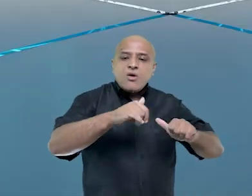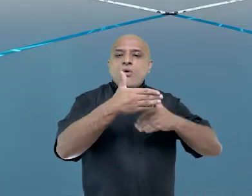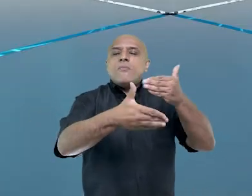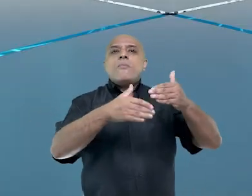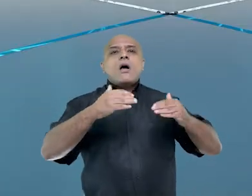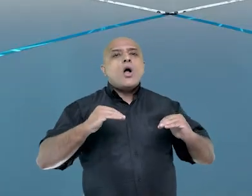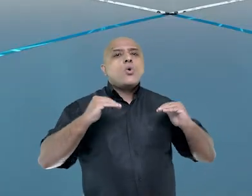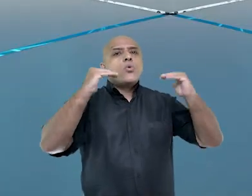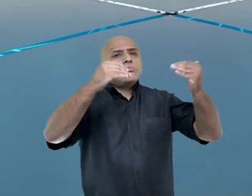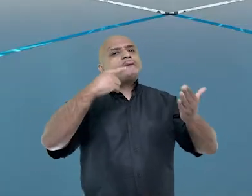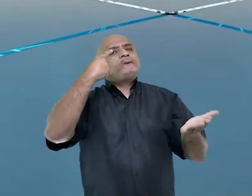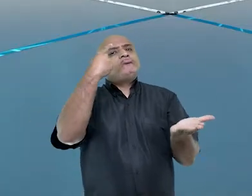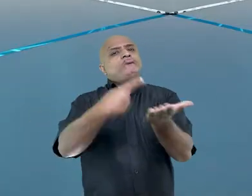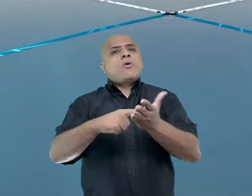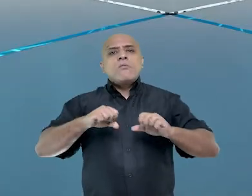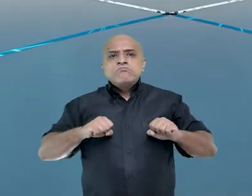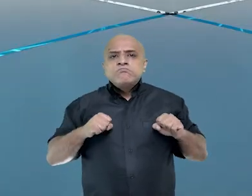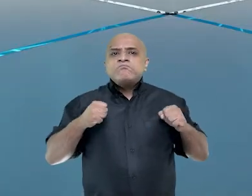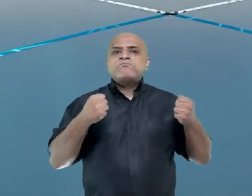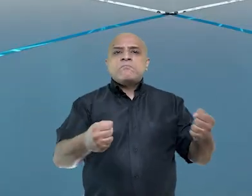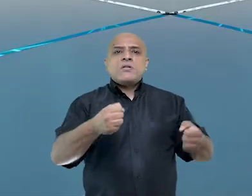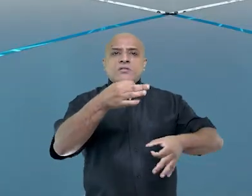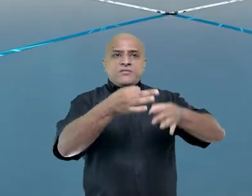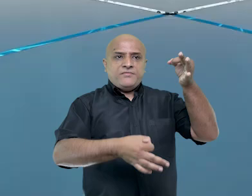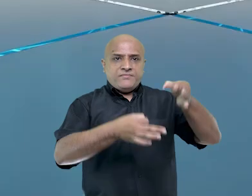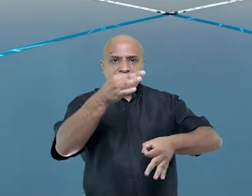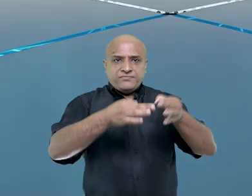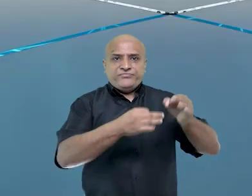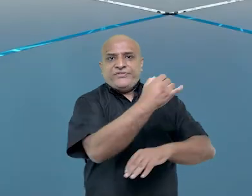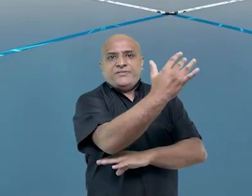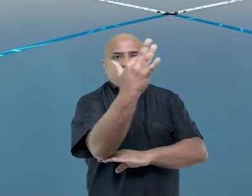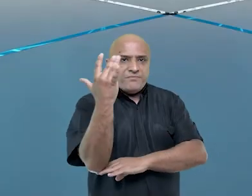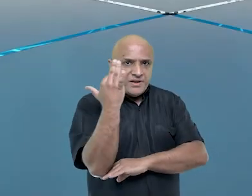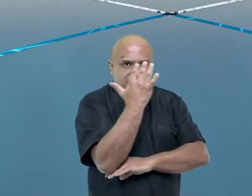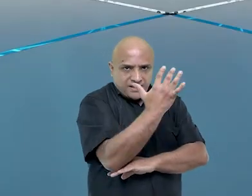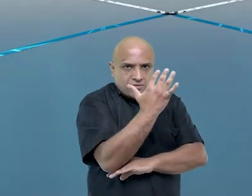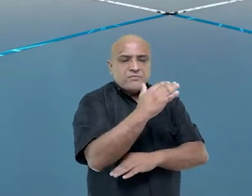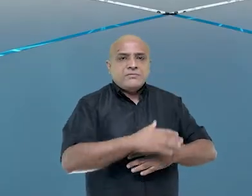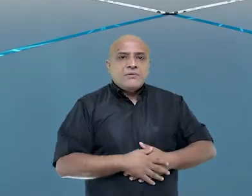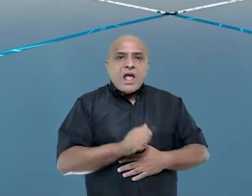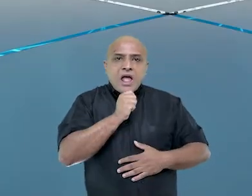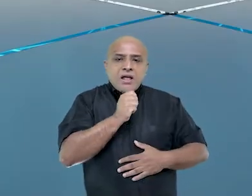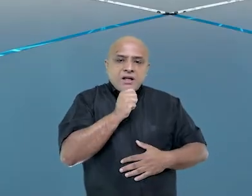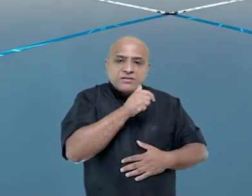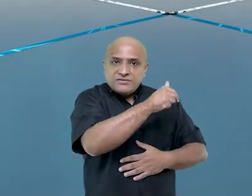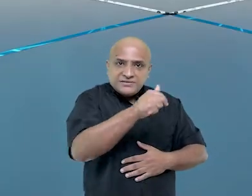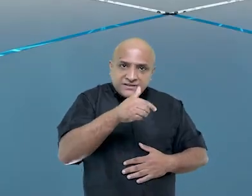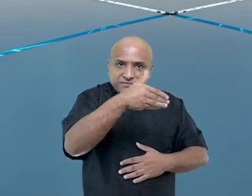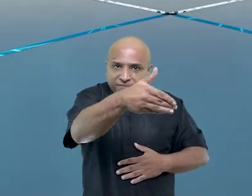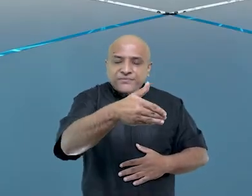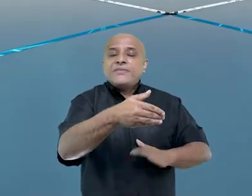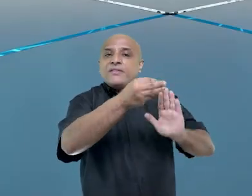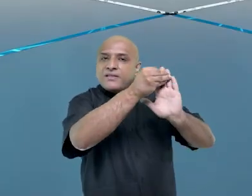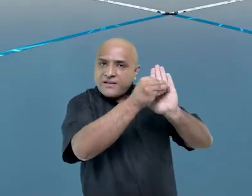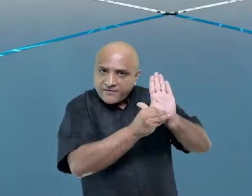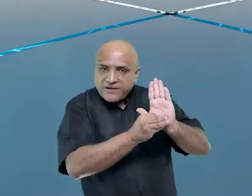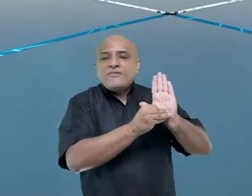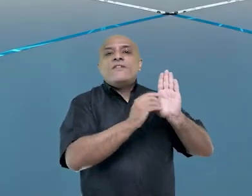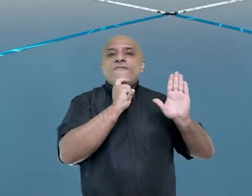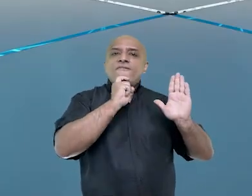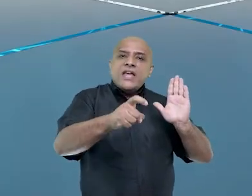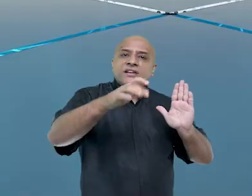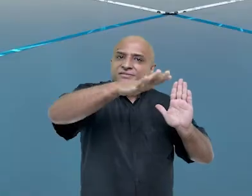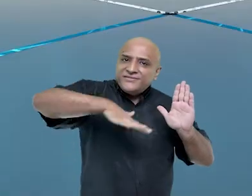corte comprometida com o fortalecimento da justiça ambiental. Ainda durante a Semana da Pauta Verde, promovida pelo